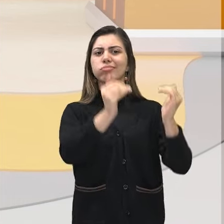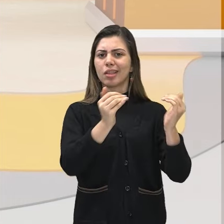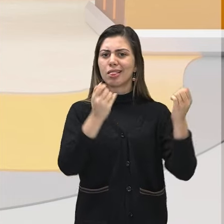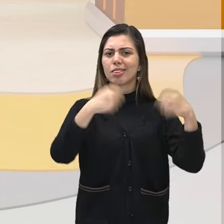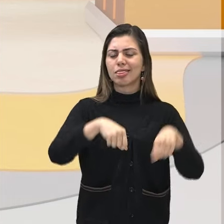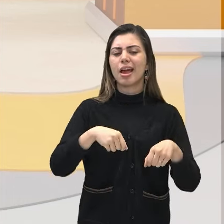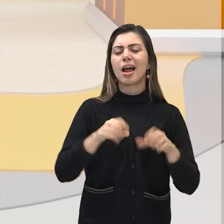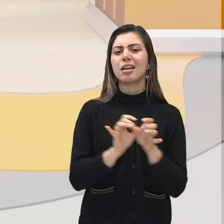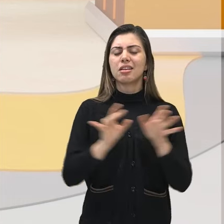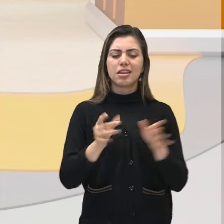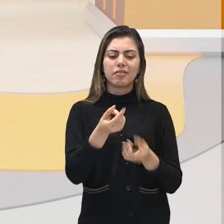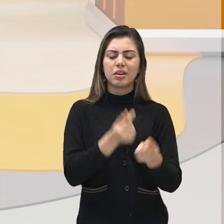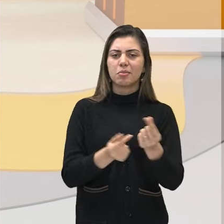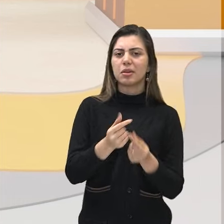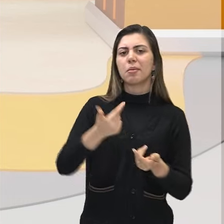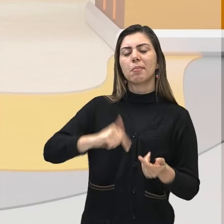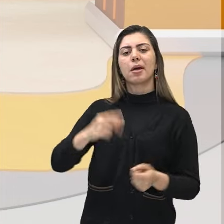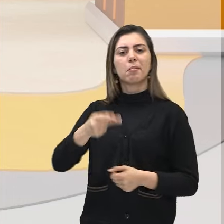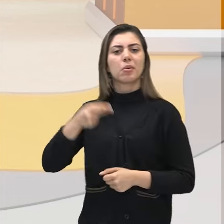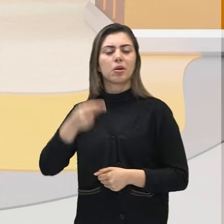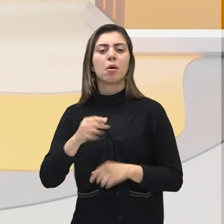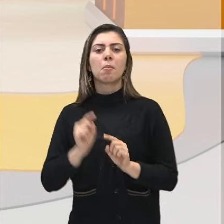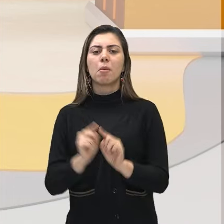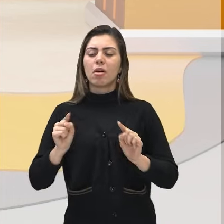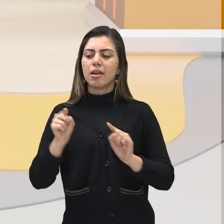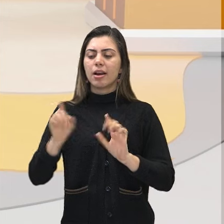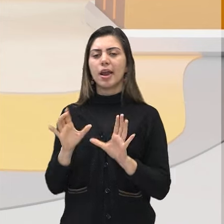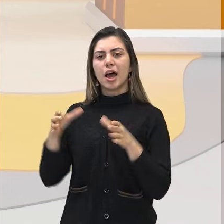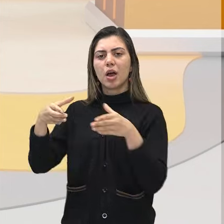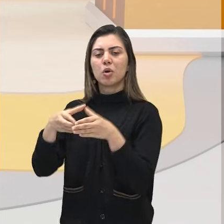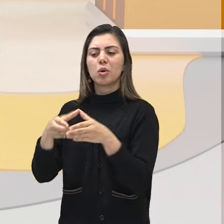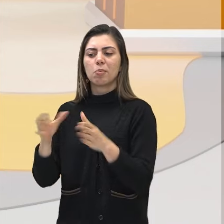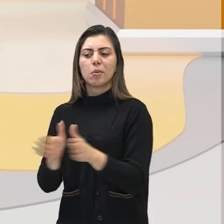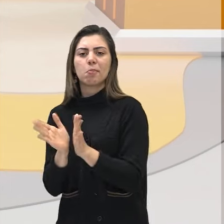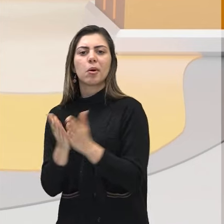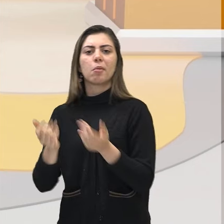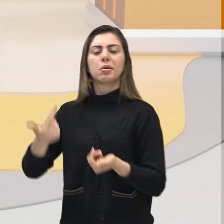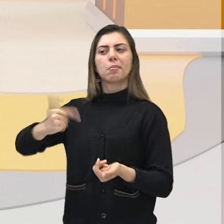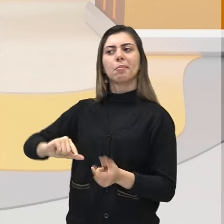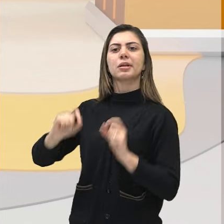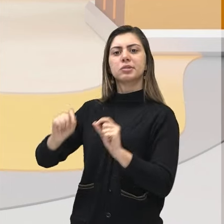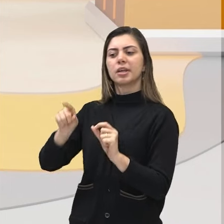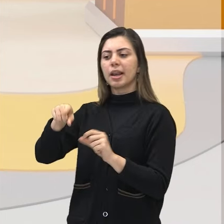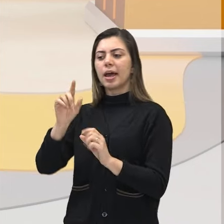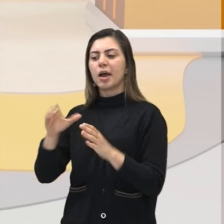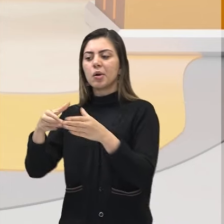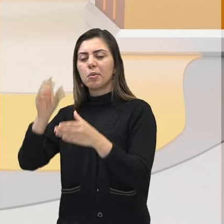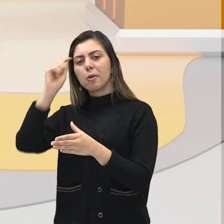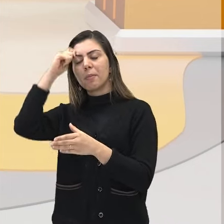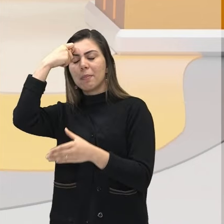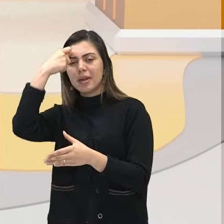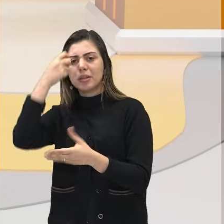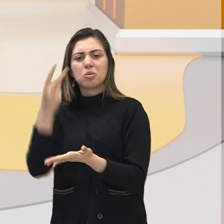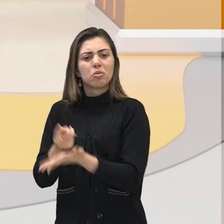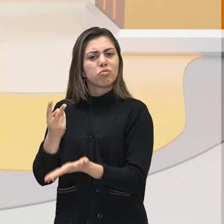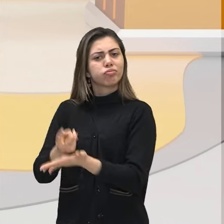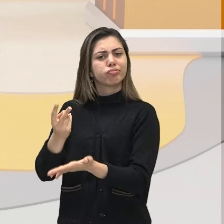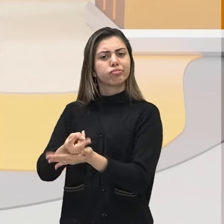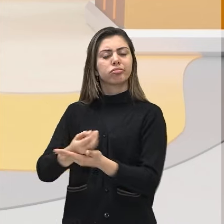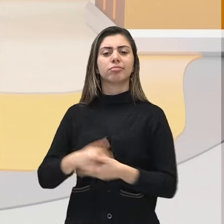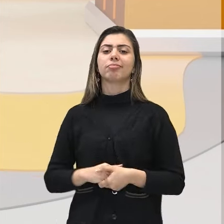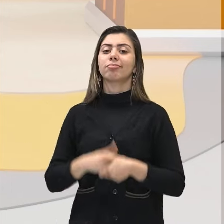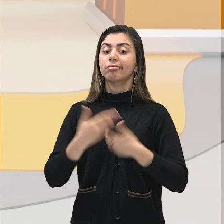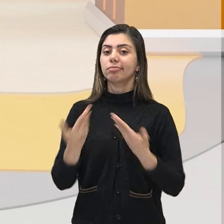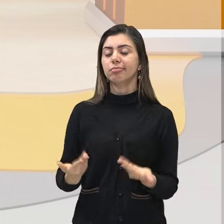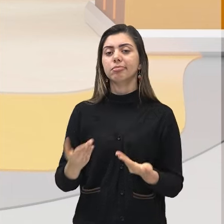liberdade econômica e política, enquanto as classes mais pobres e os escravizados continuariam na mesma situação. Então, isso ao